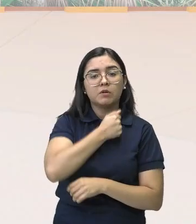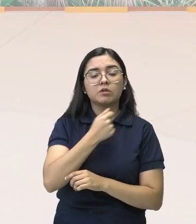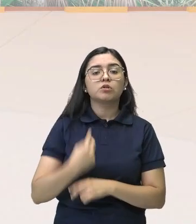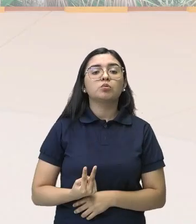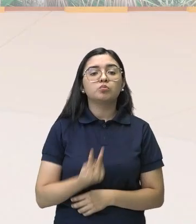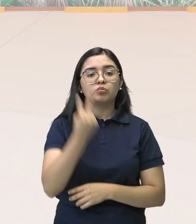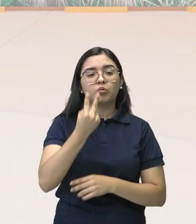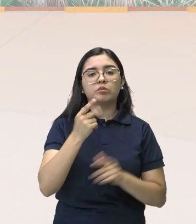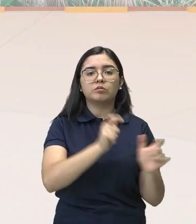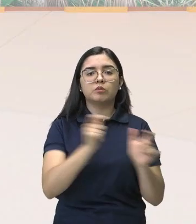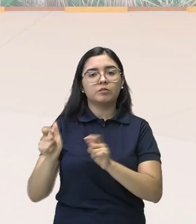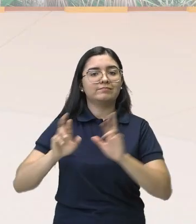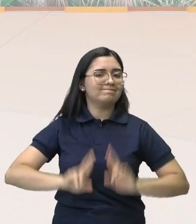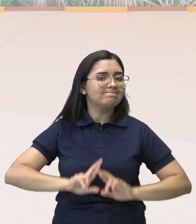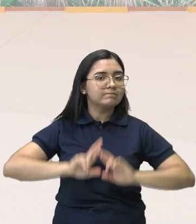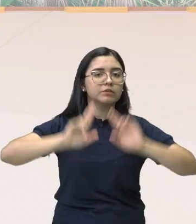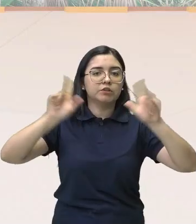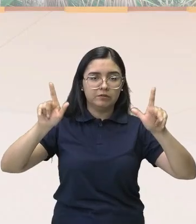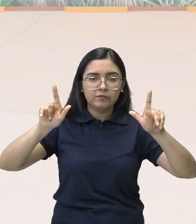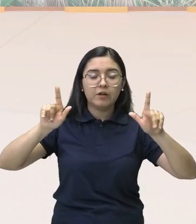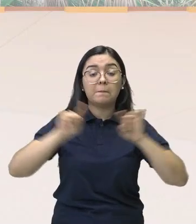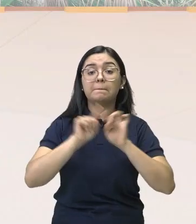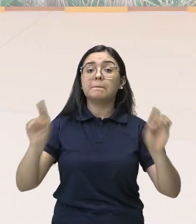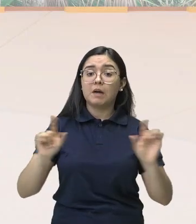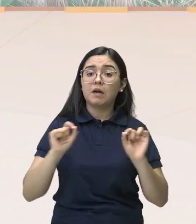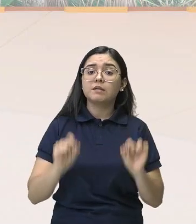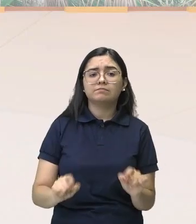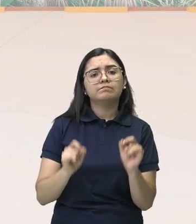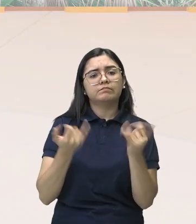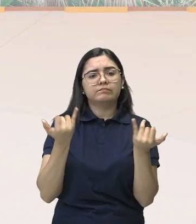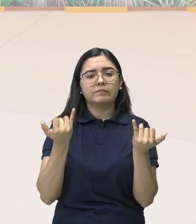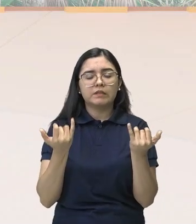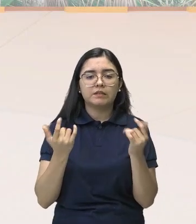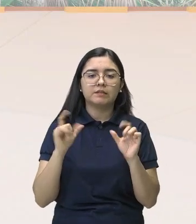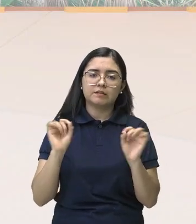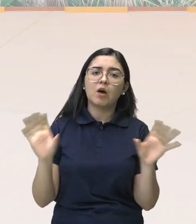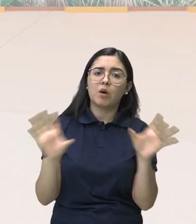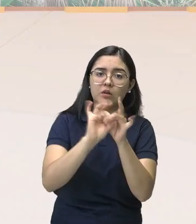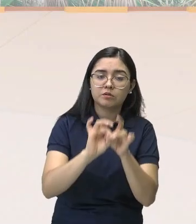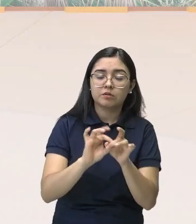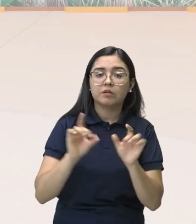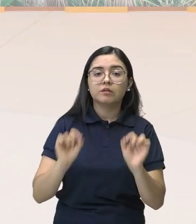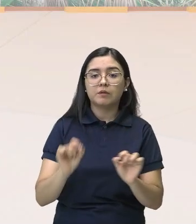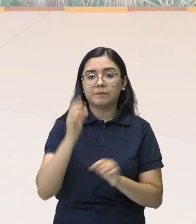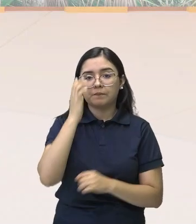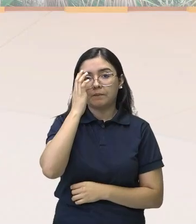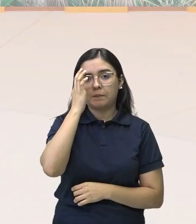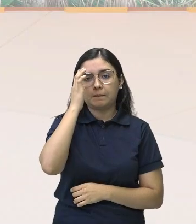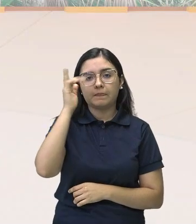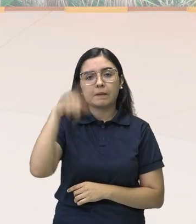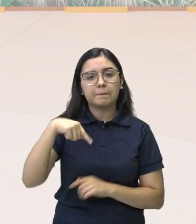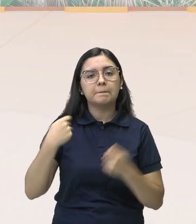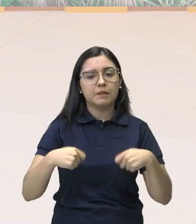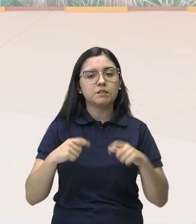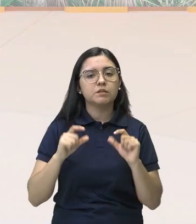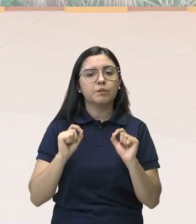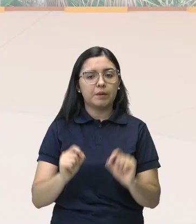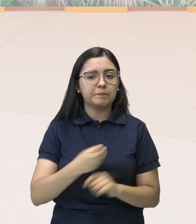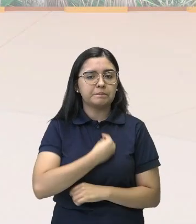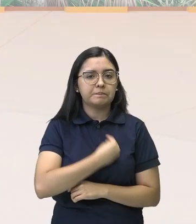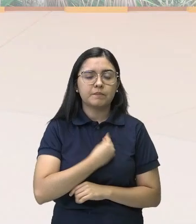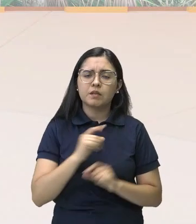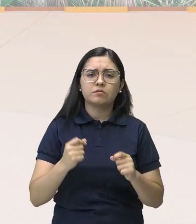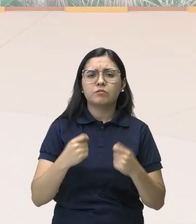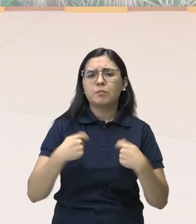duas realidades distintas, mas muito próximas e que tem sim que conviver